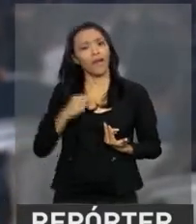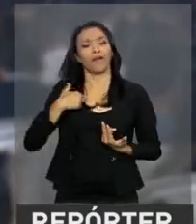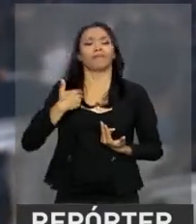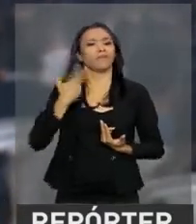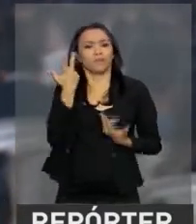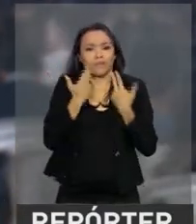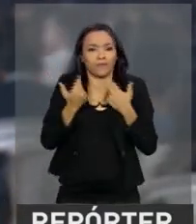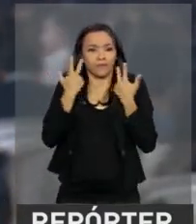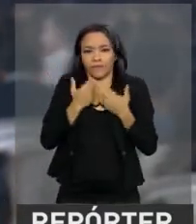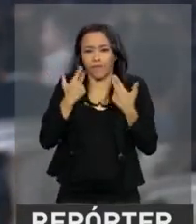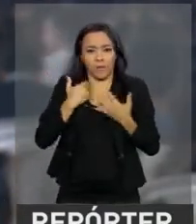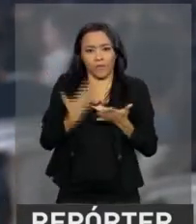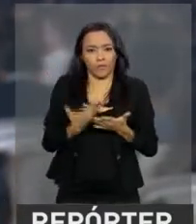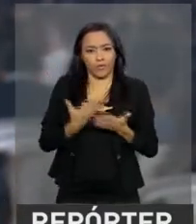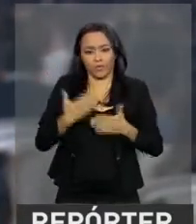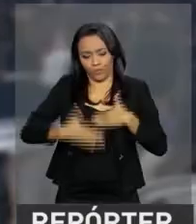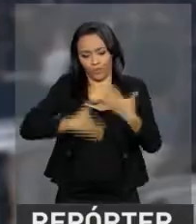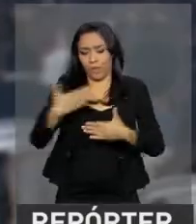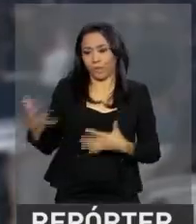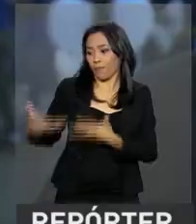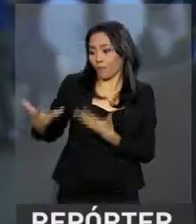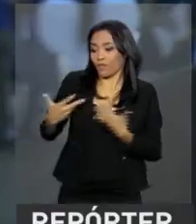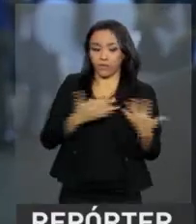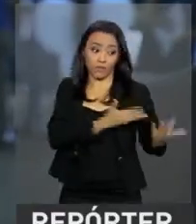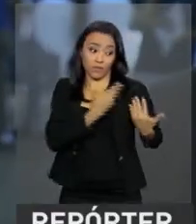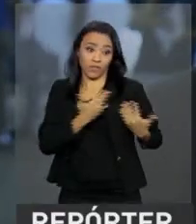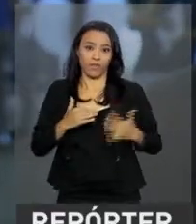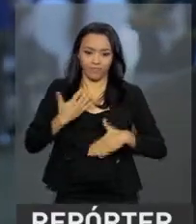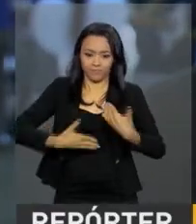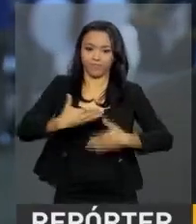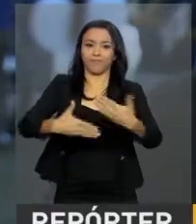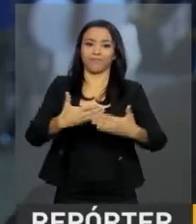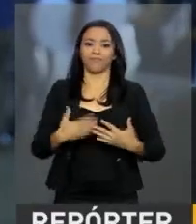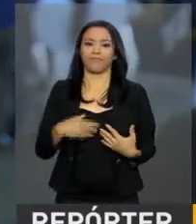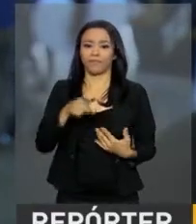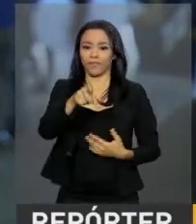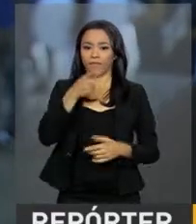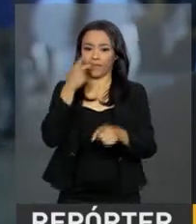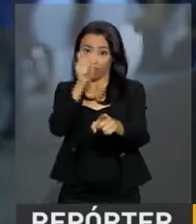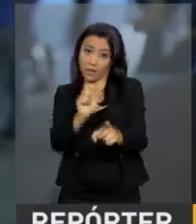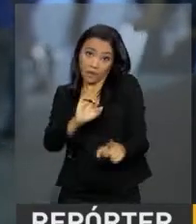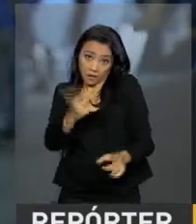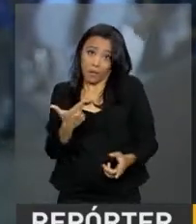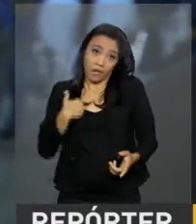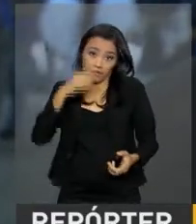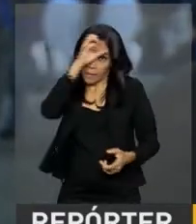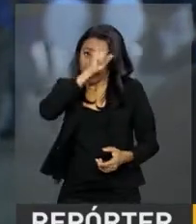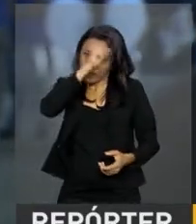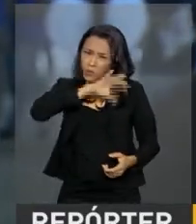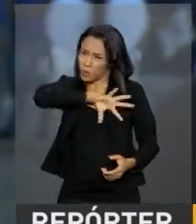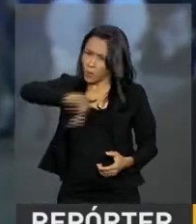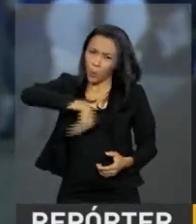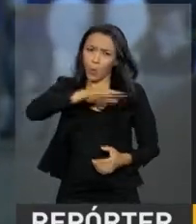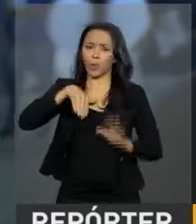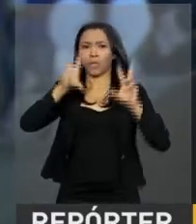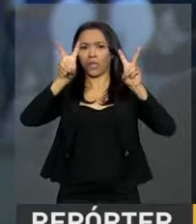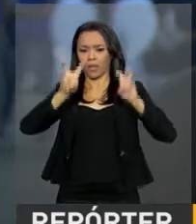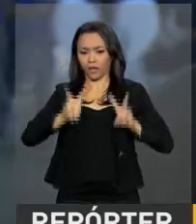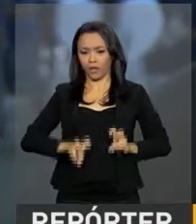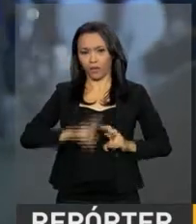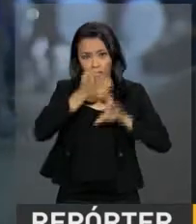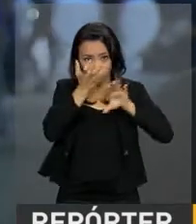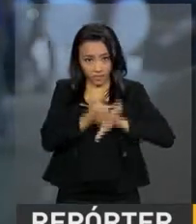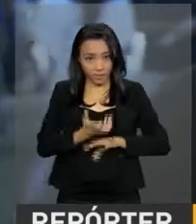e acabam uns motivando os outros. É claro que ele não vai aprender todo o conteúdo, que nós não temos tempo hábil para